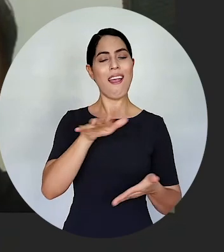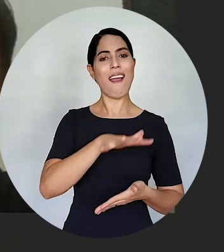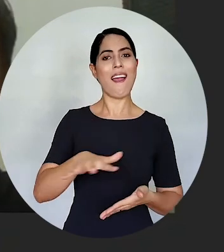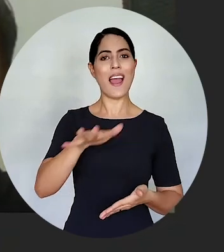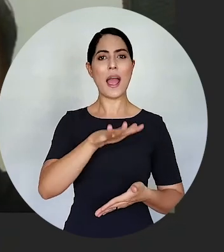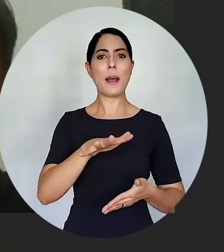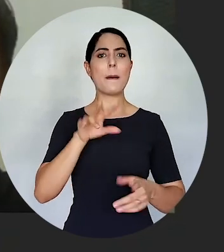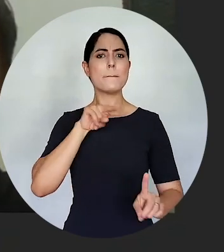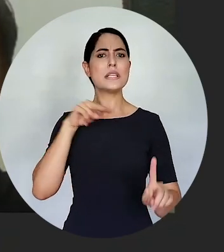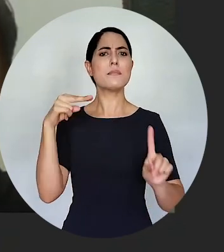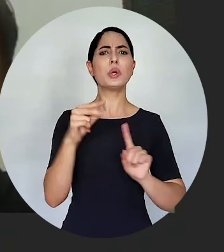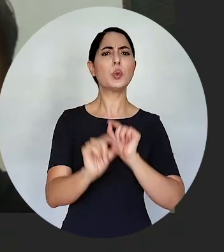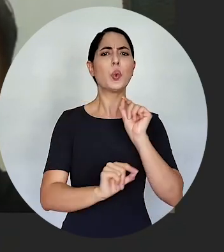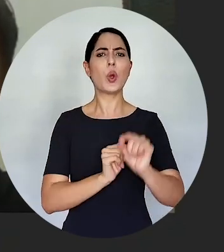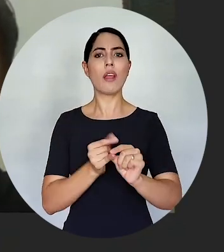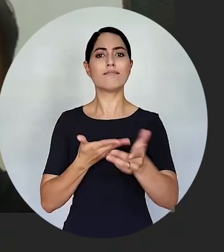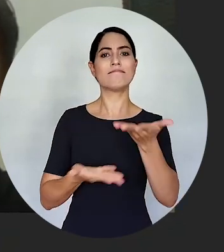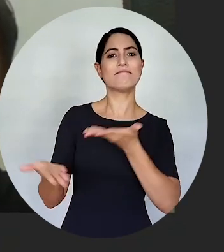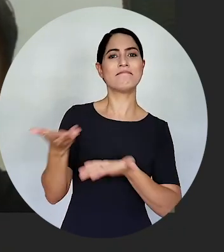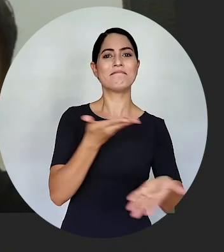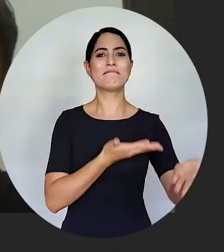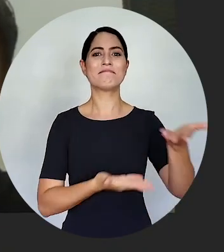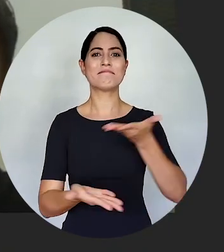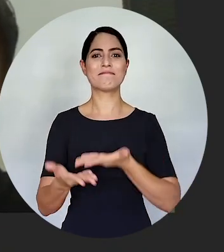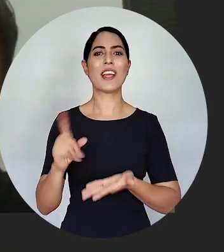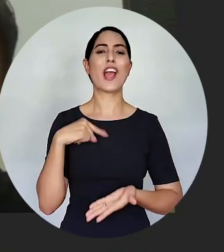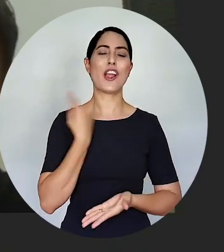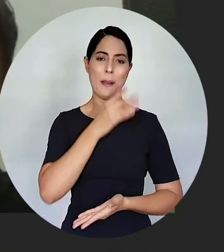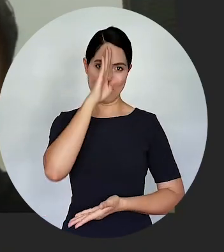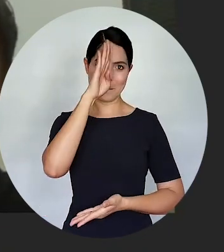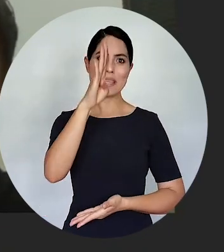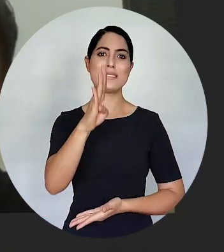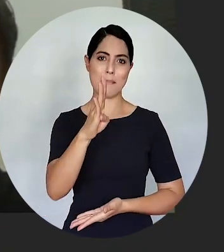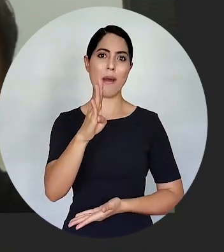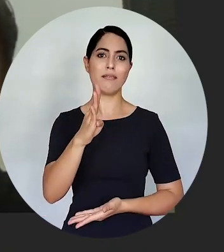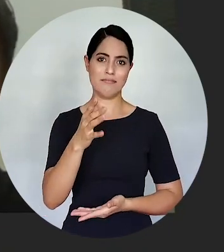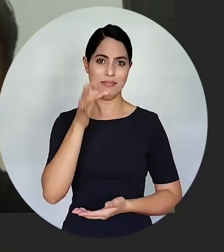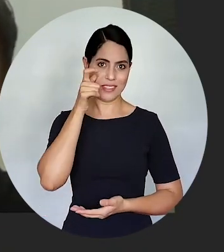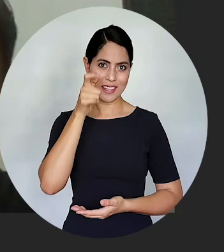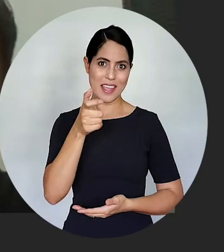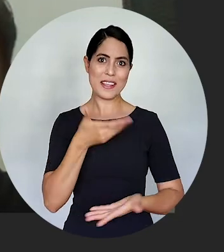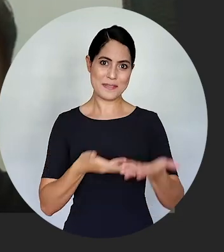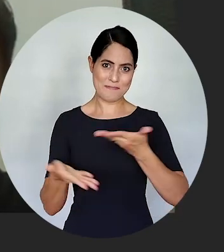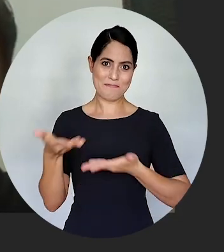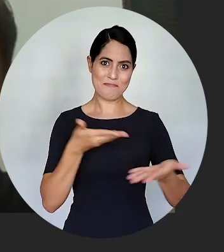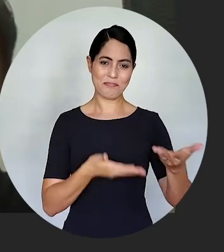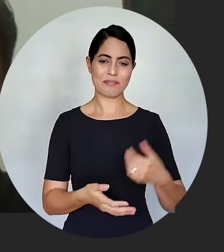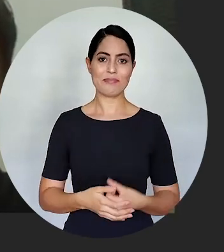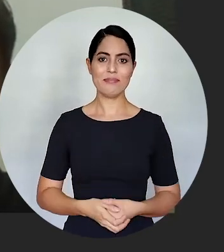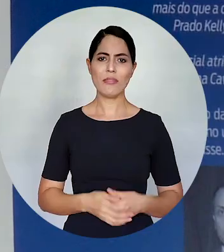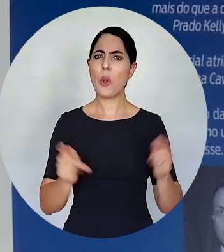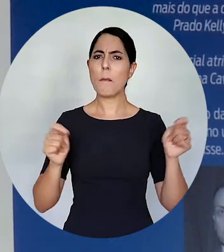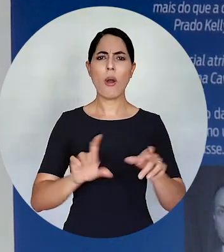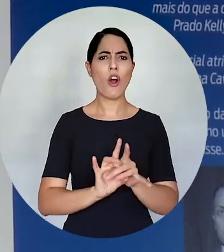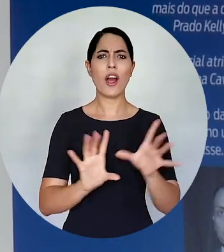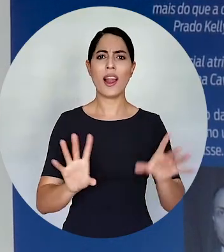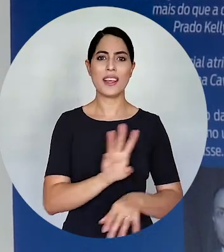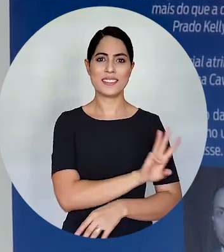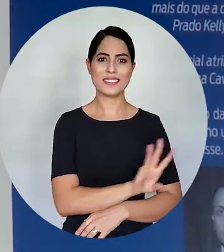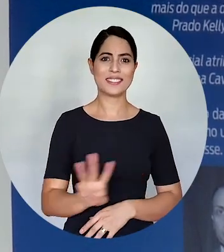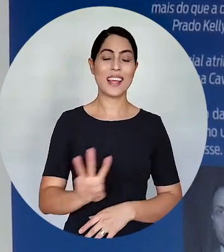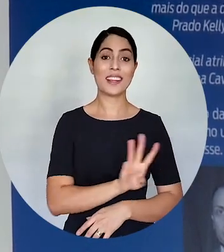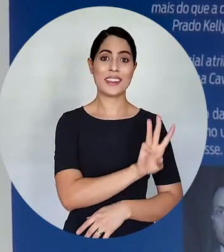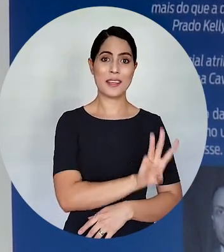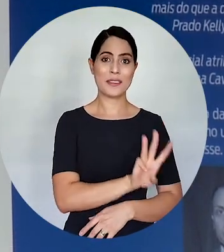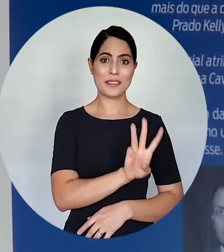jogo é isso, esta visão, esta perspectiva dialógica. Esta é a nossa principal intenção. O livro pode